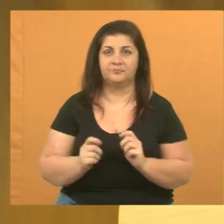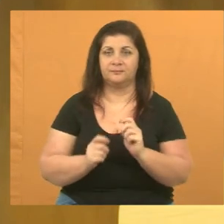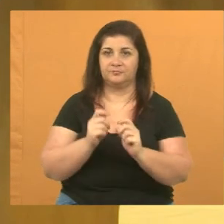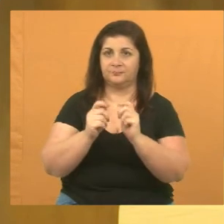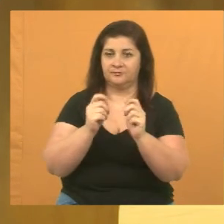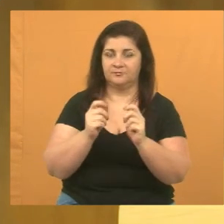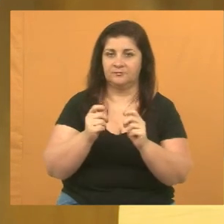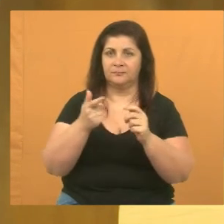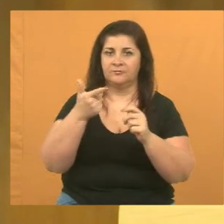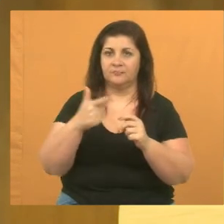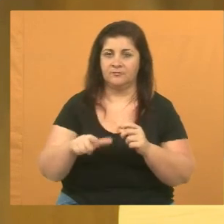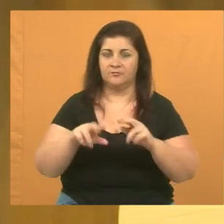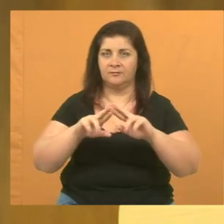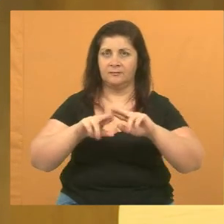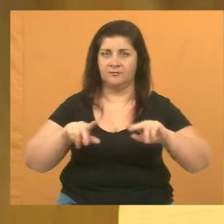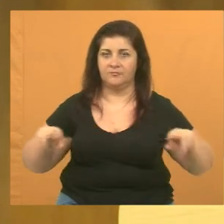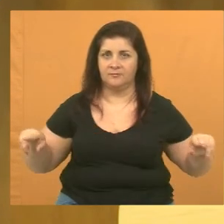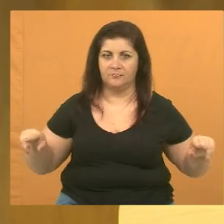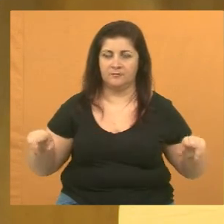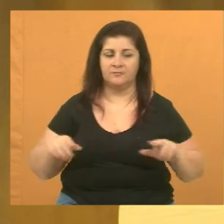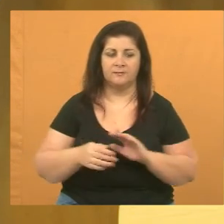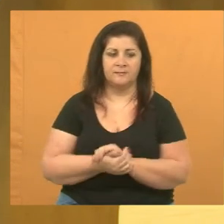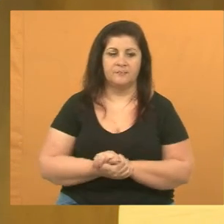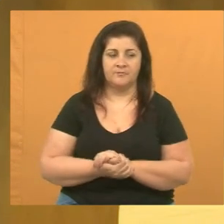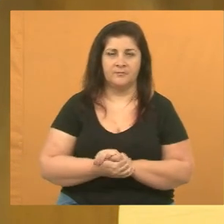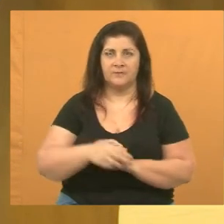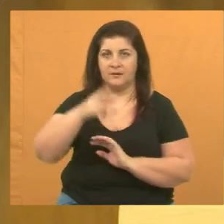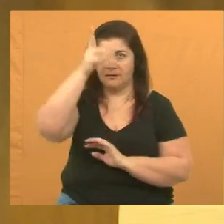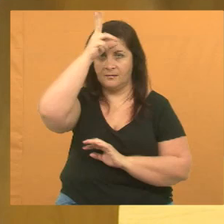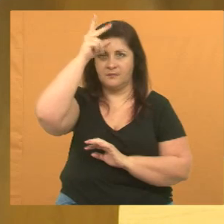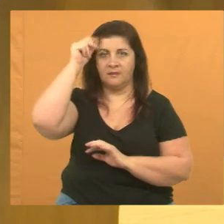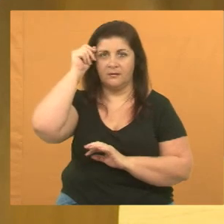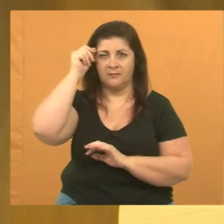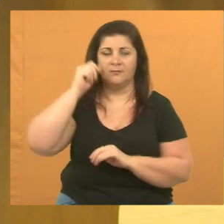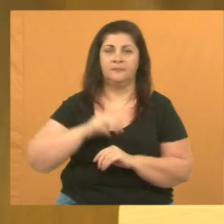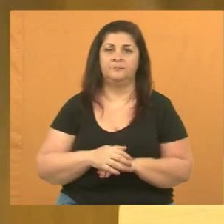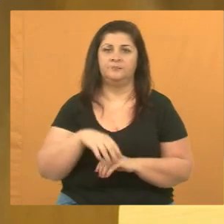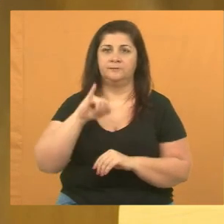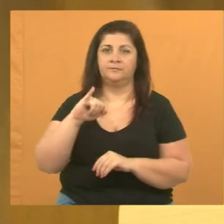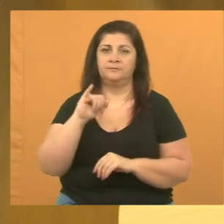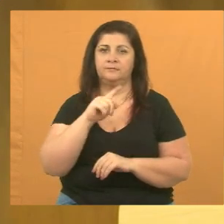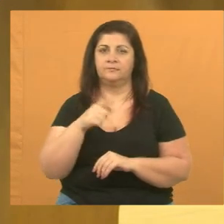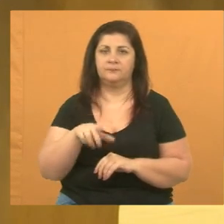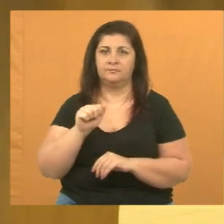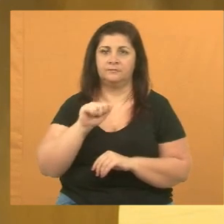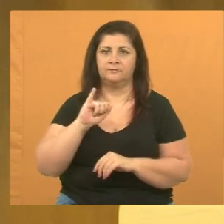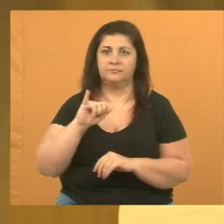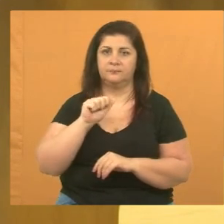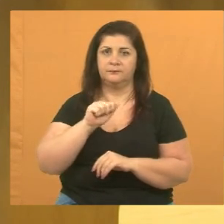econômica e da outras providências. O prefeito Isaías José de Santana.